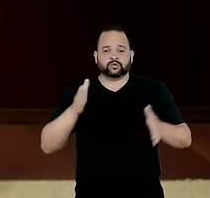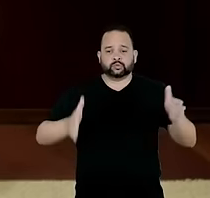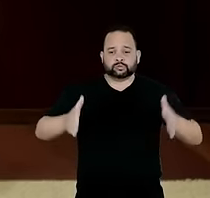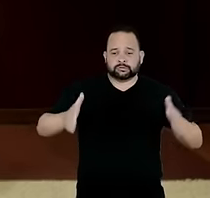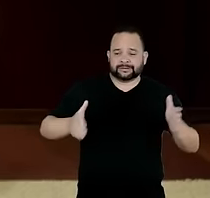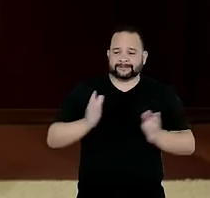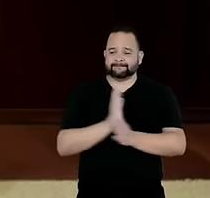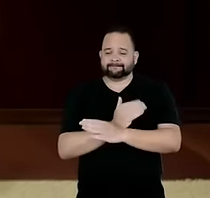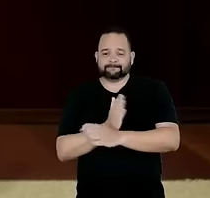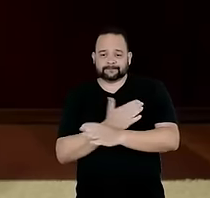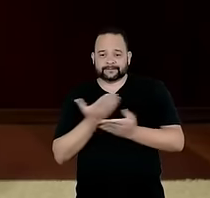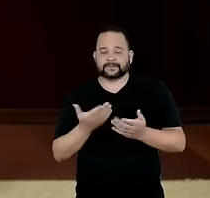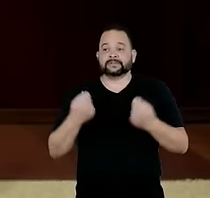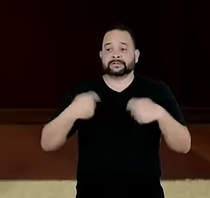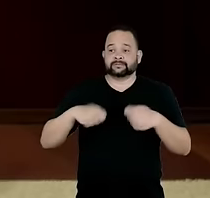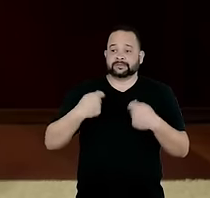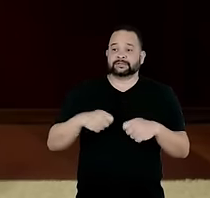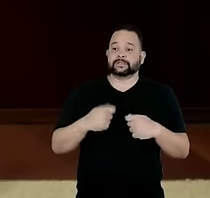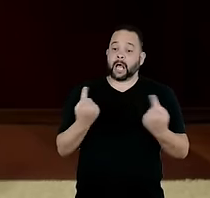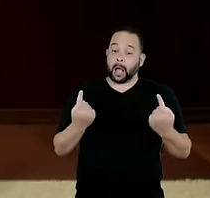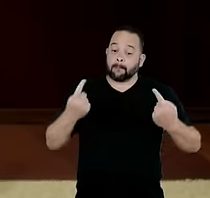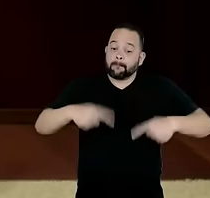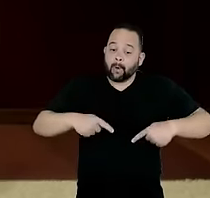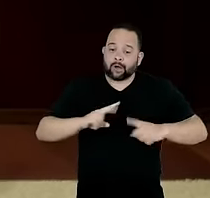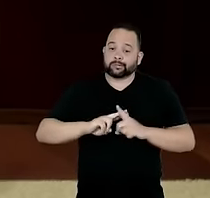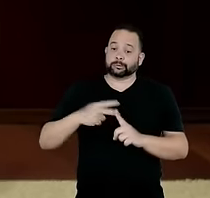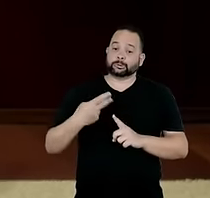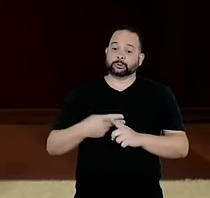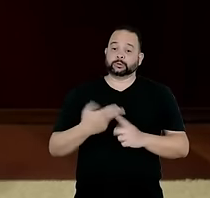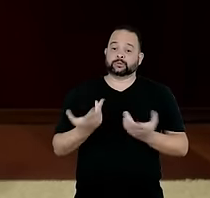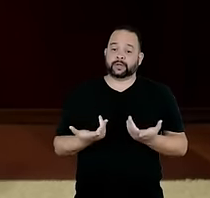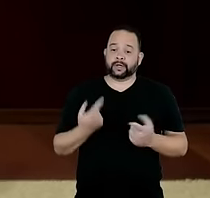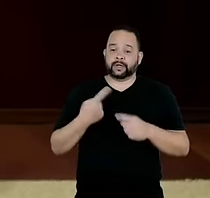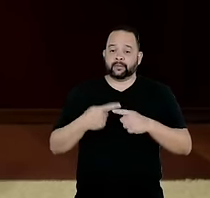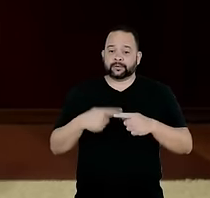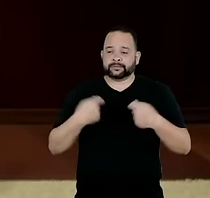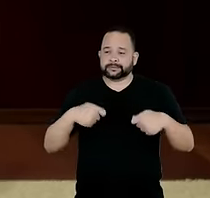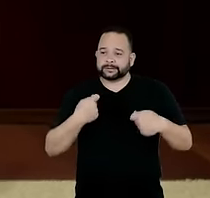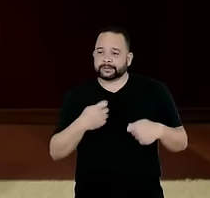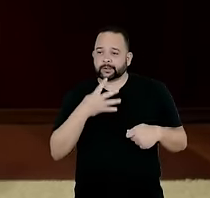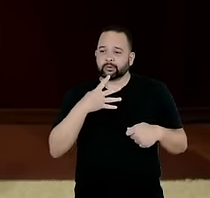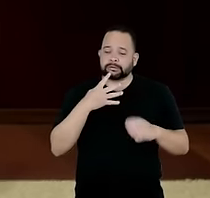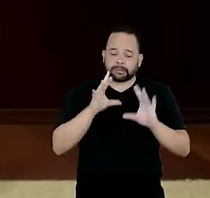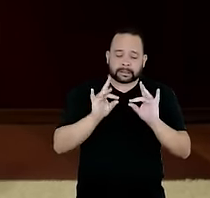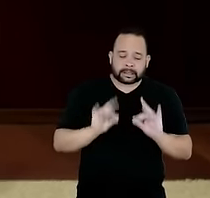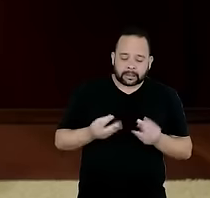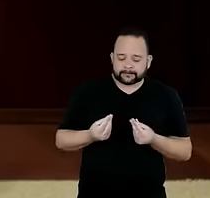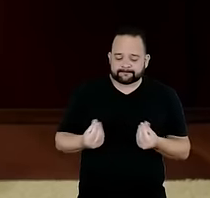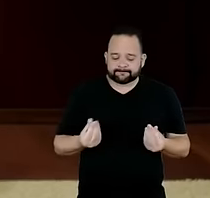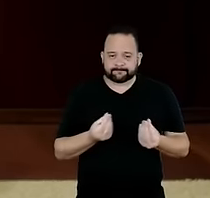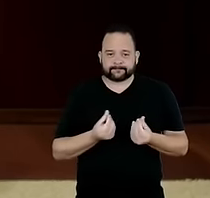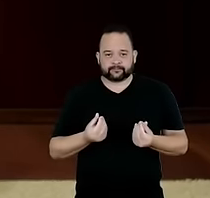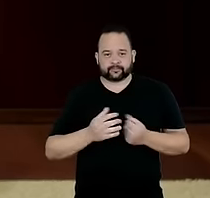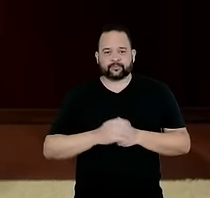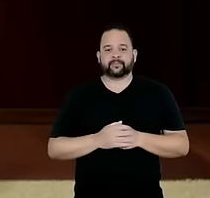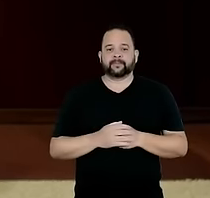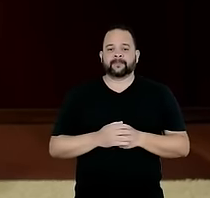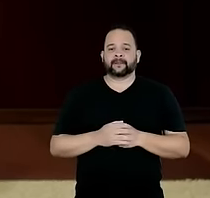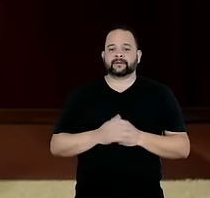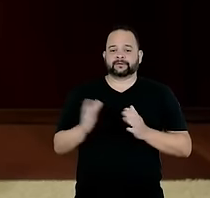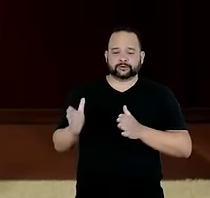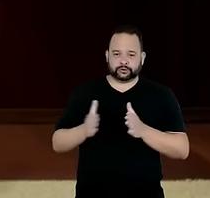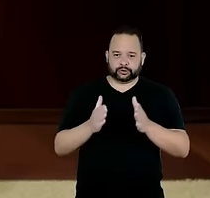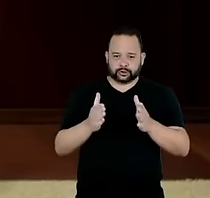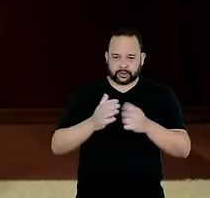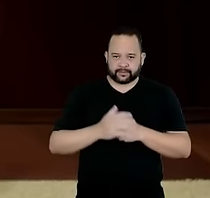porque você vai precisar ter um pouquinho mais eh eh o detalhe com relação ao cenário mais apurado e e nesse sentido a gente já tá falando um